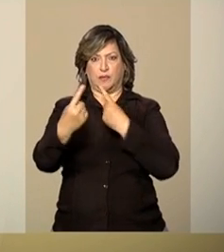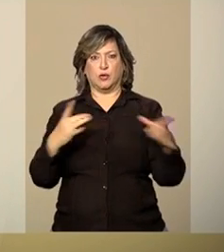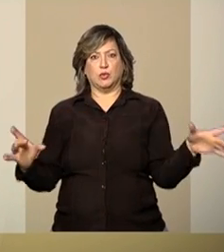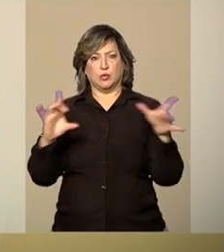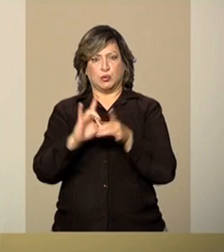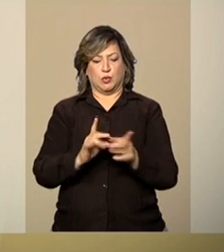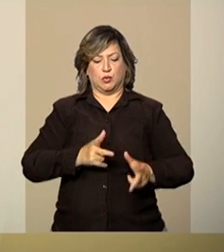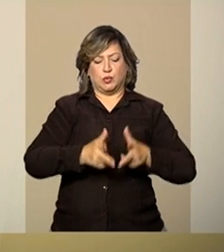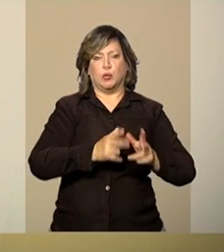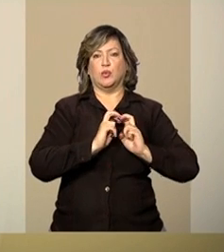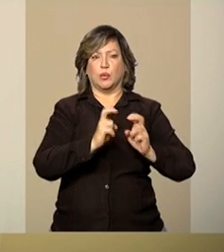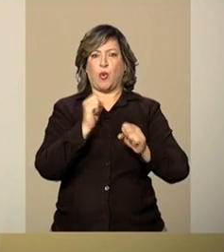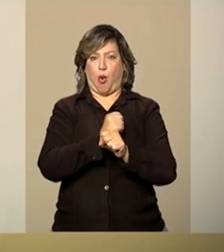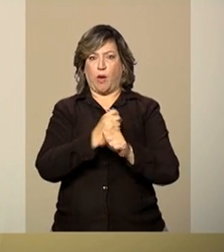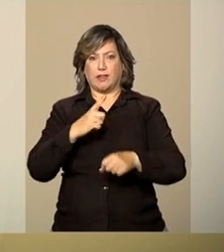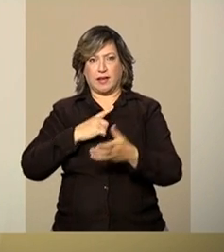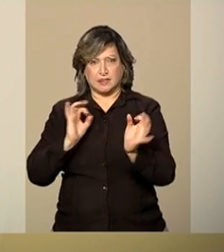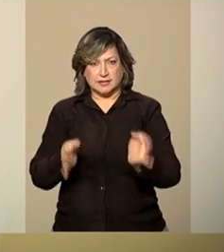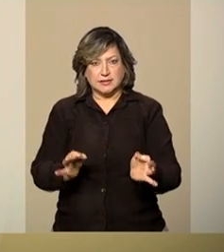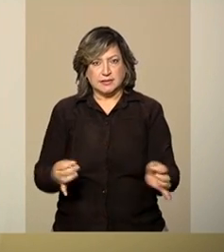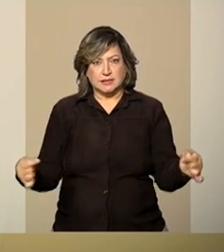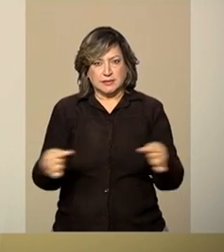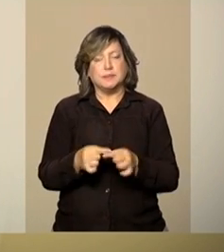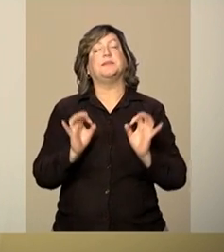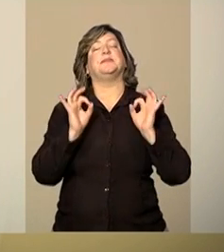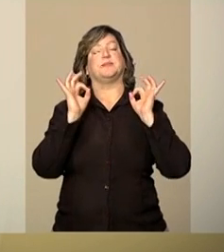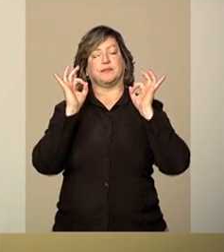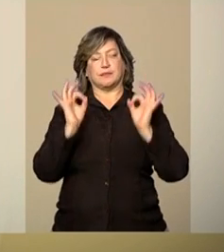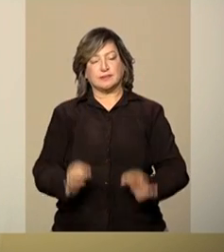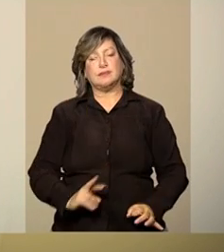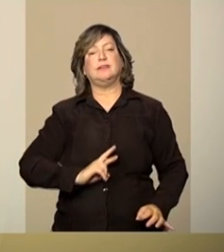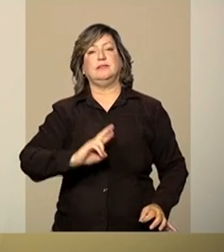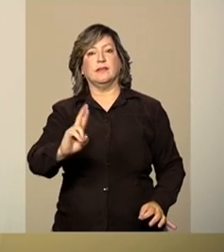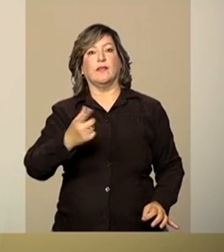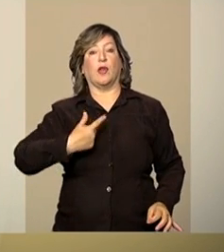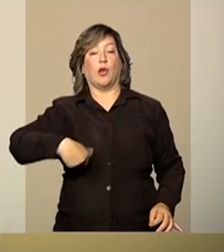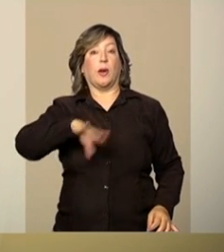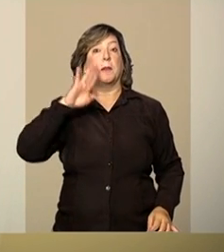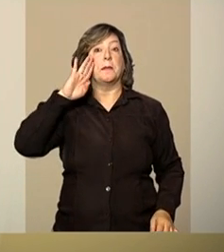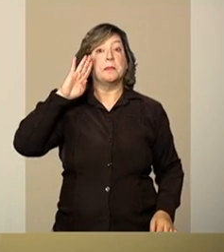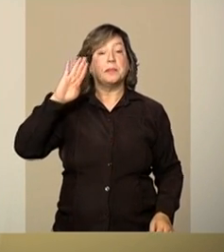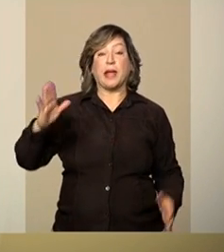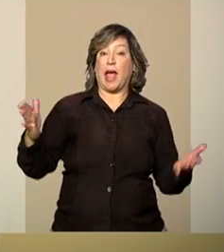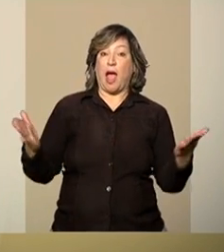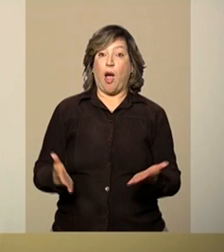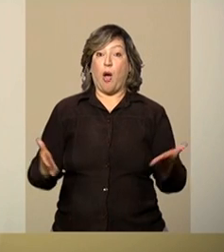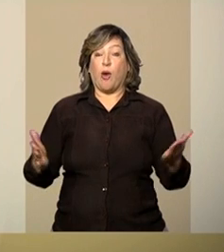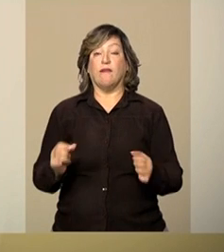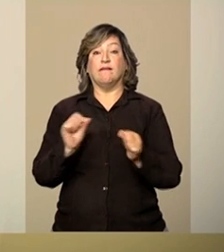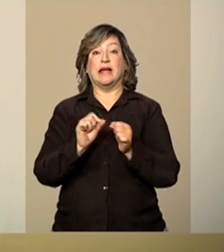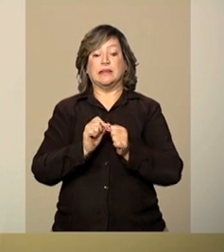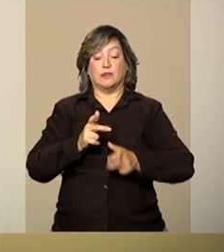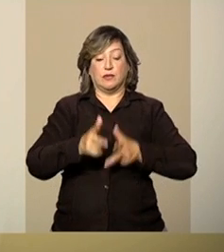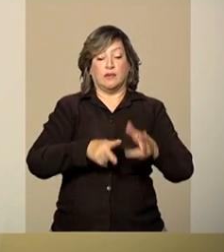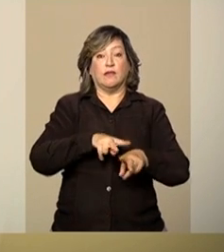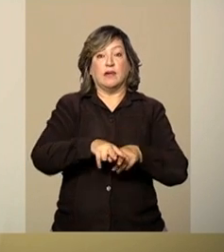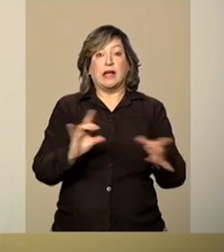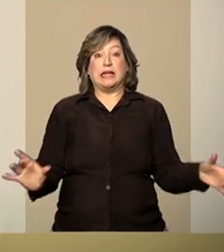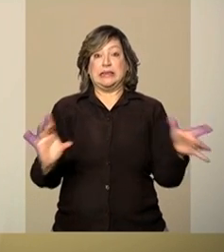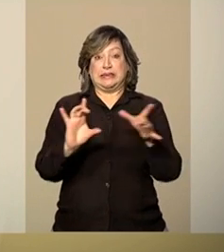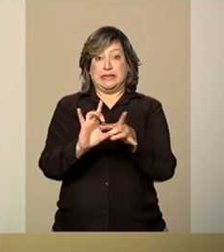ferrovias que estão em construção não é presidenta Com certeza Luciano Nossa prioridade agora é fazer a ferrovia de